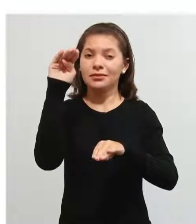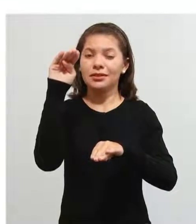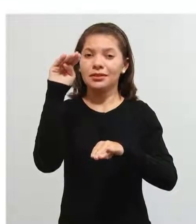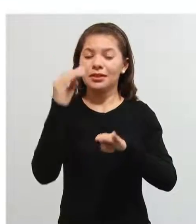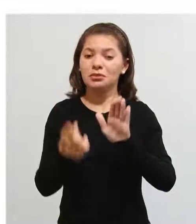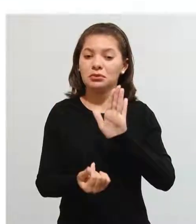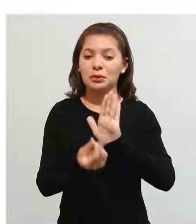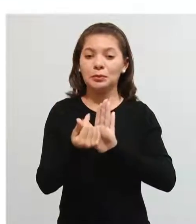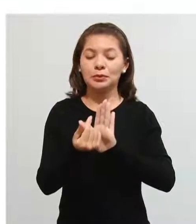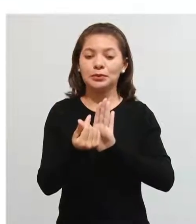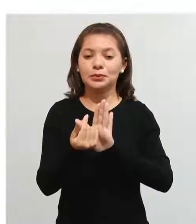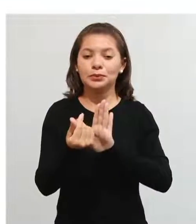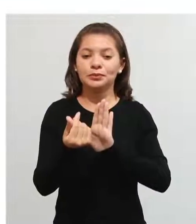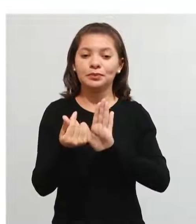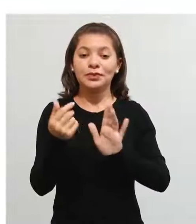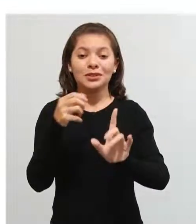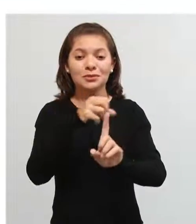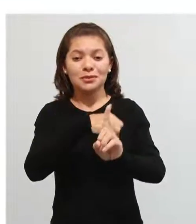se sentem